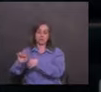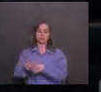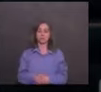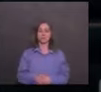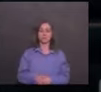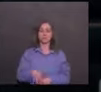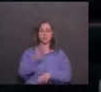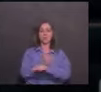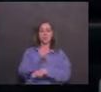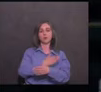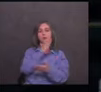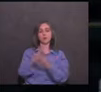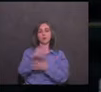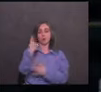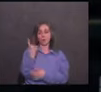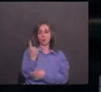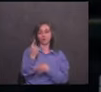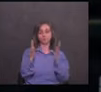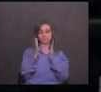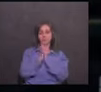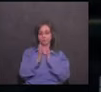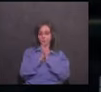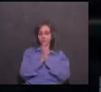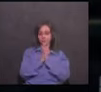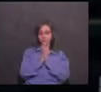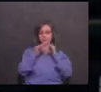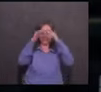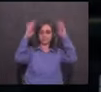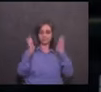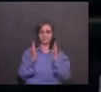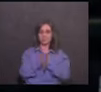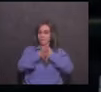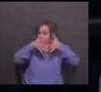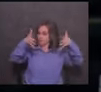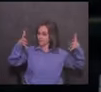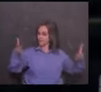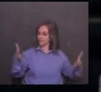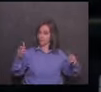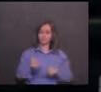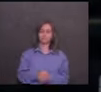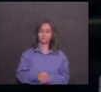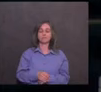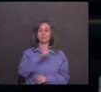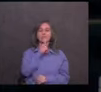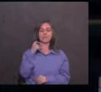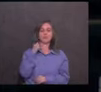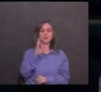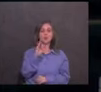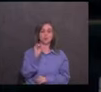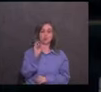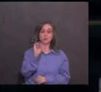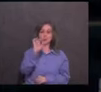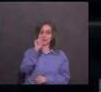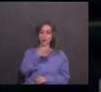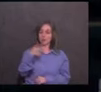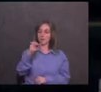adoração eucarística na Basílica de Nossa Senhora do Rosário, preside o Padre José Batista. À uma